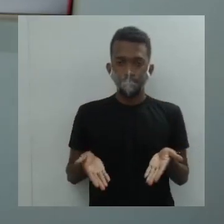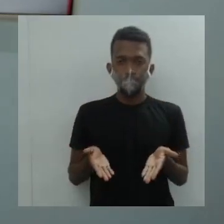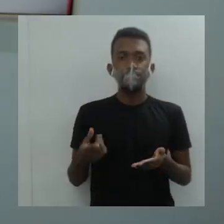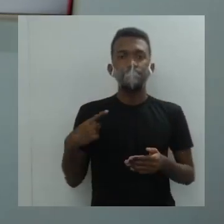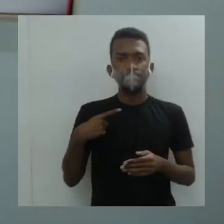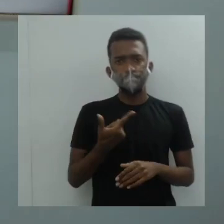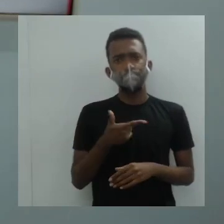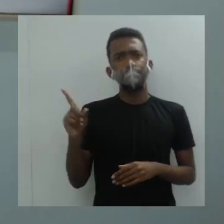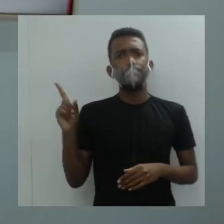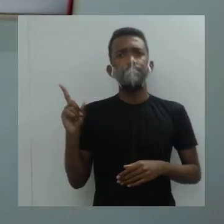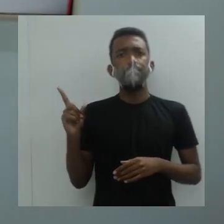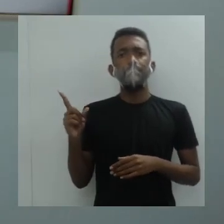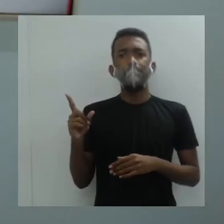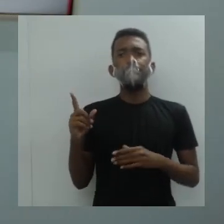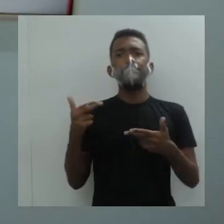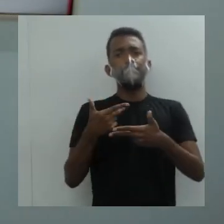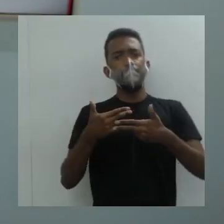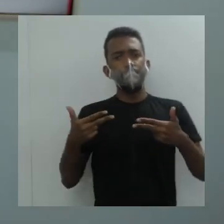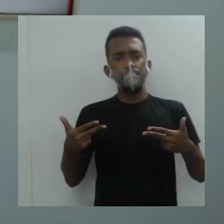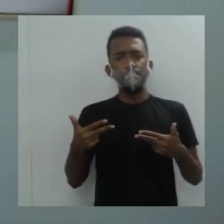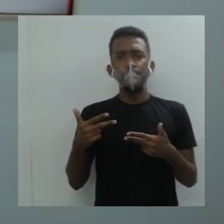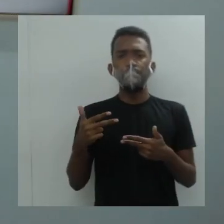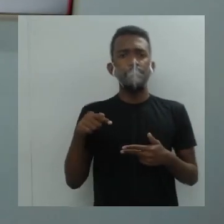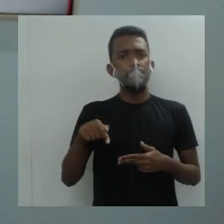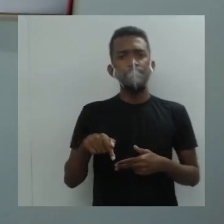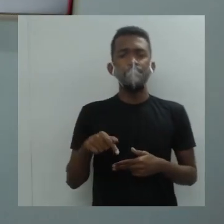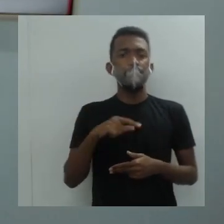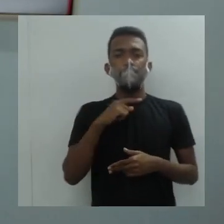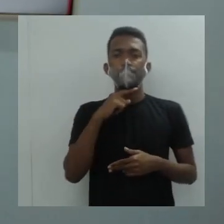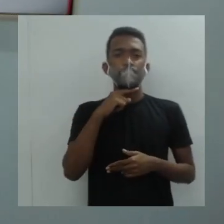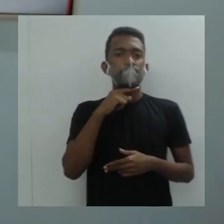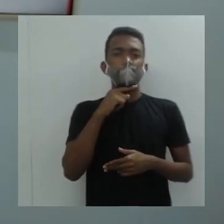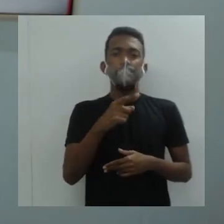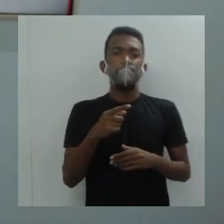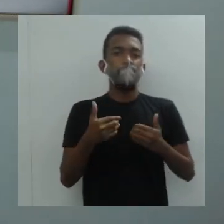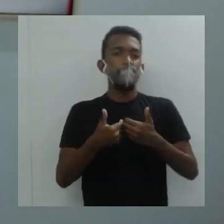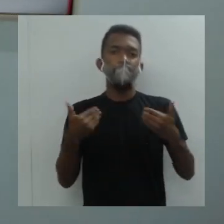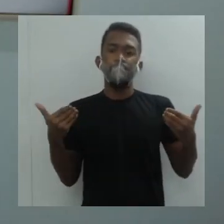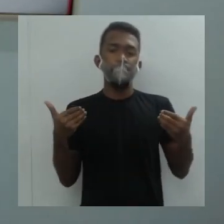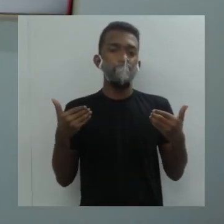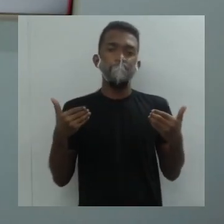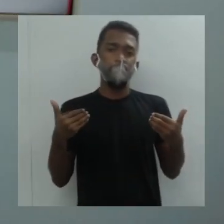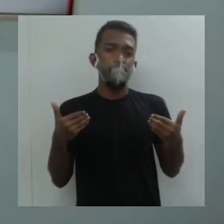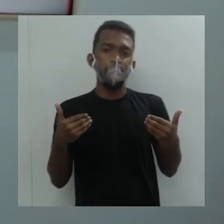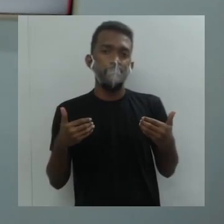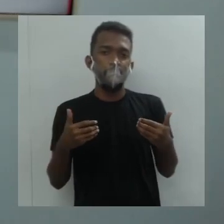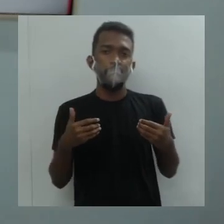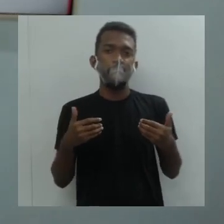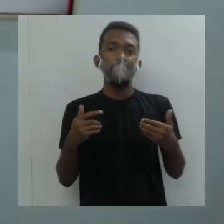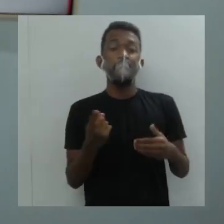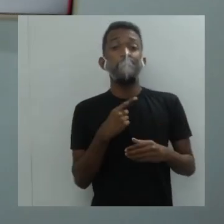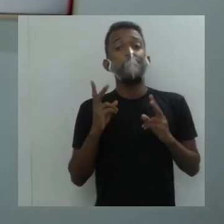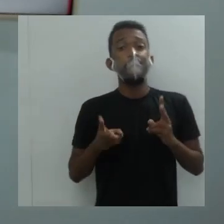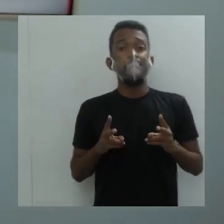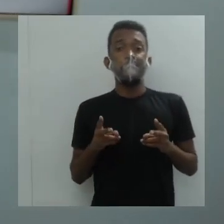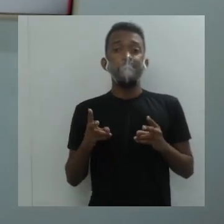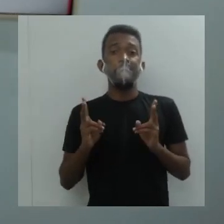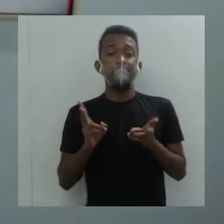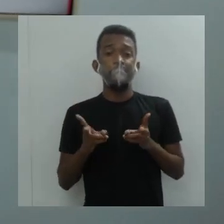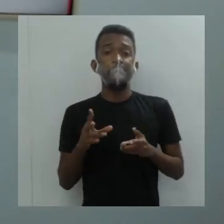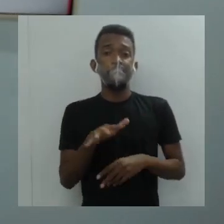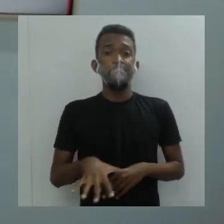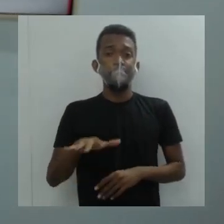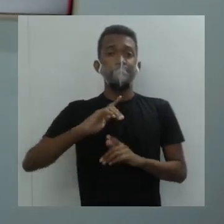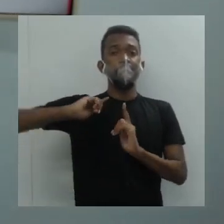muitas outras questões que não dá para separar. Não vai dar para separar. A gente sempre, na geografia, a gente